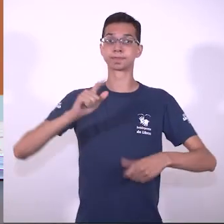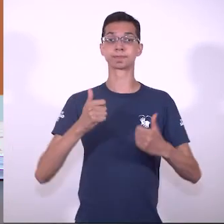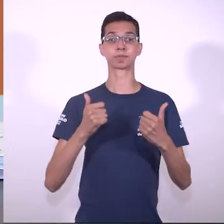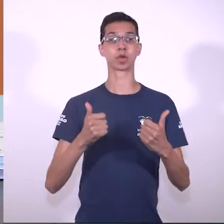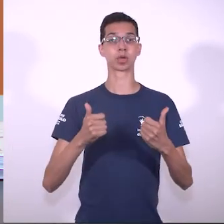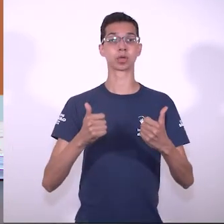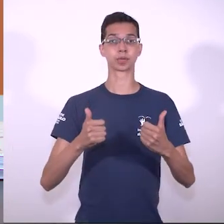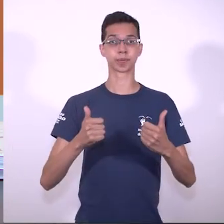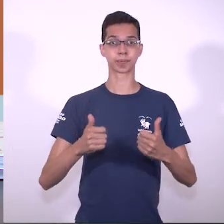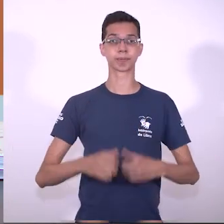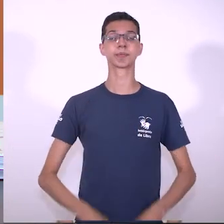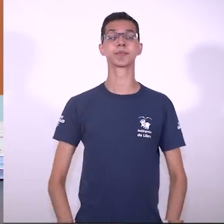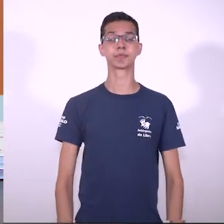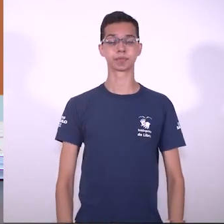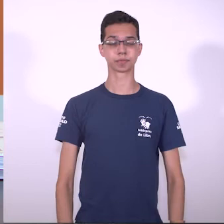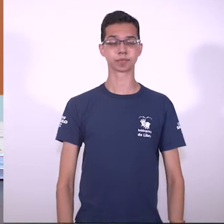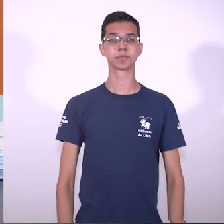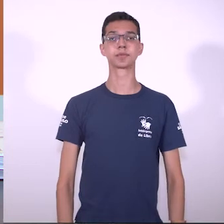gente possa, evidentemente,